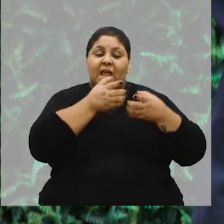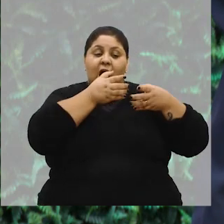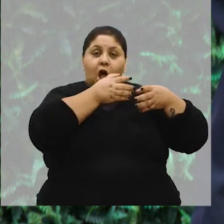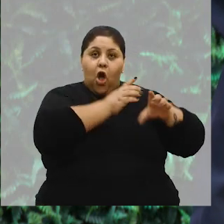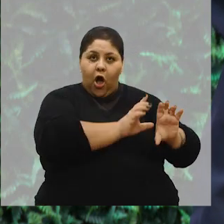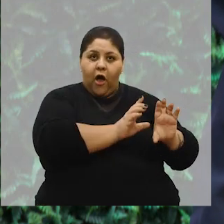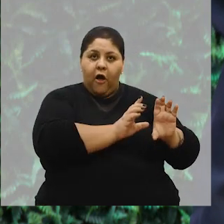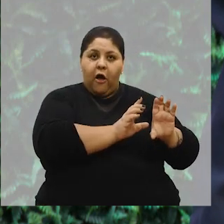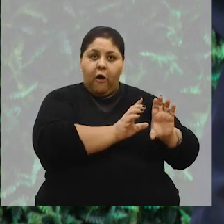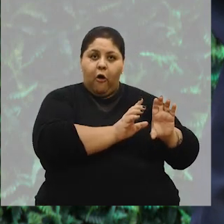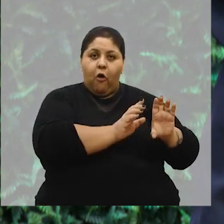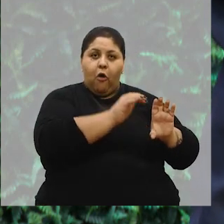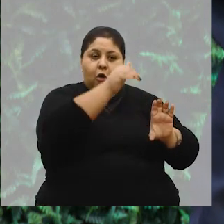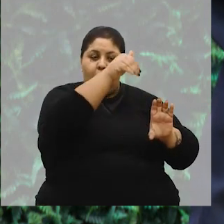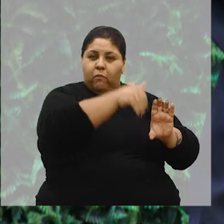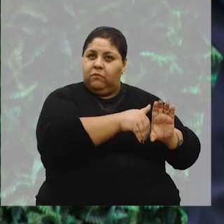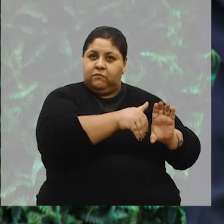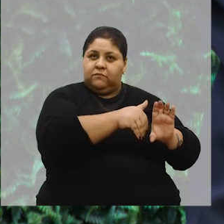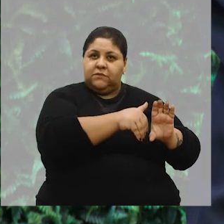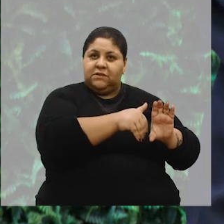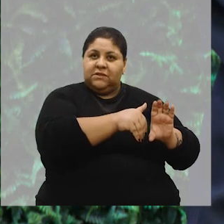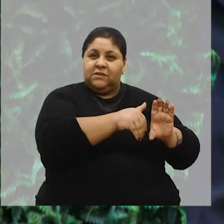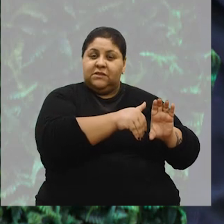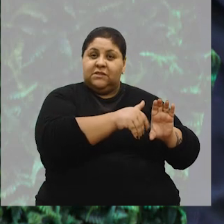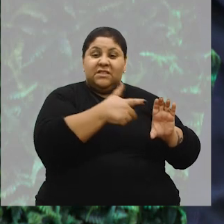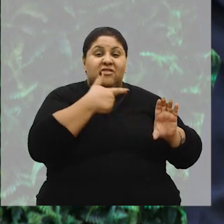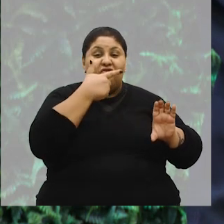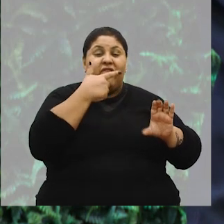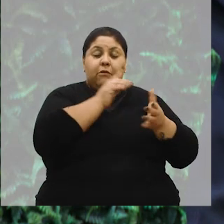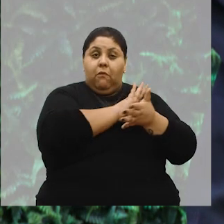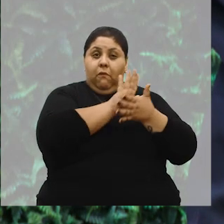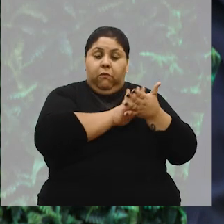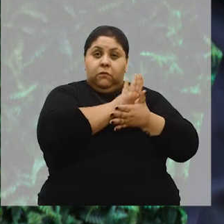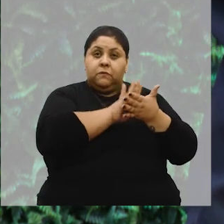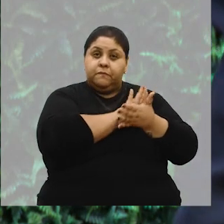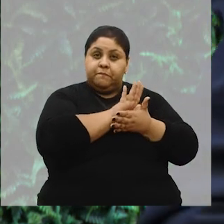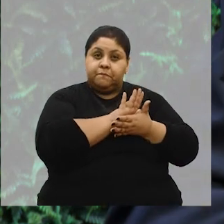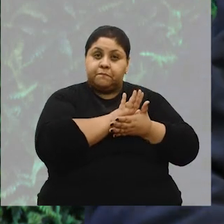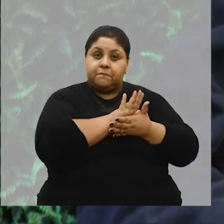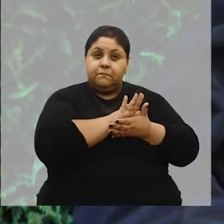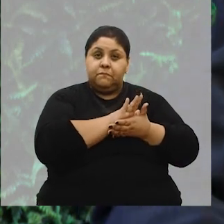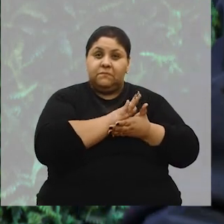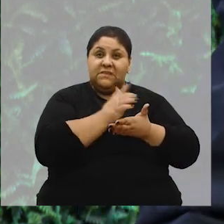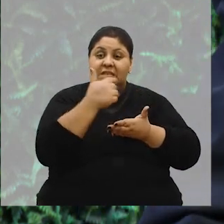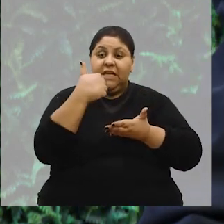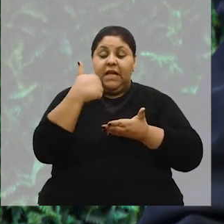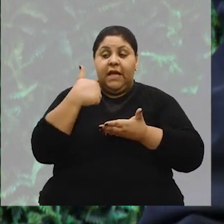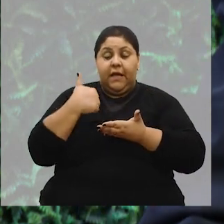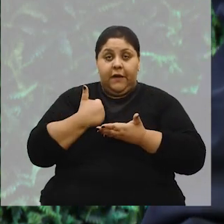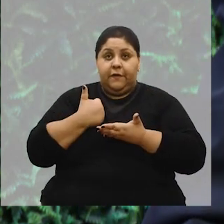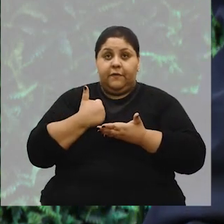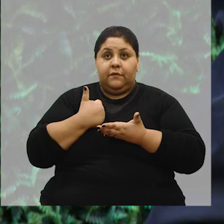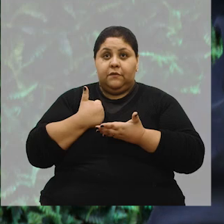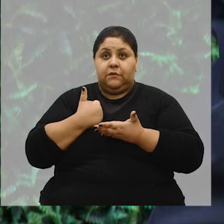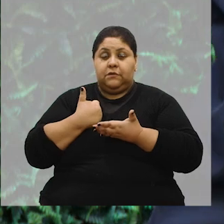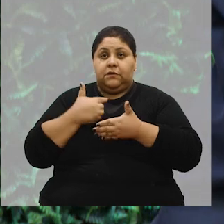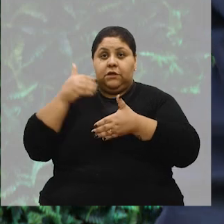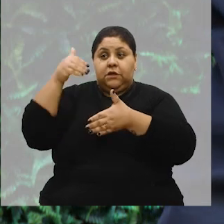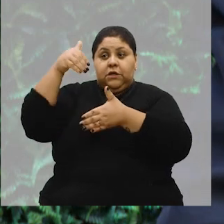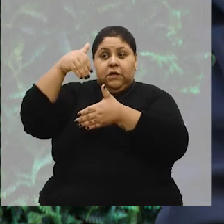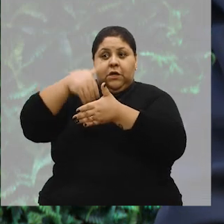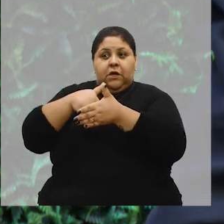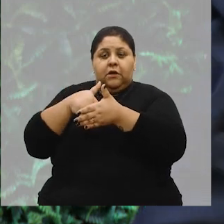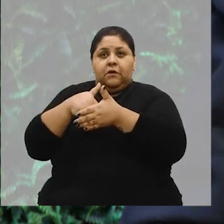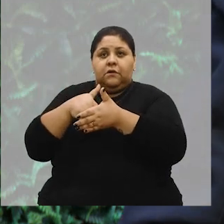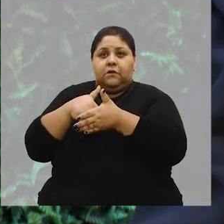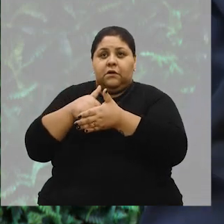oposição eleitora praticamente não se manifestava. E a situação eleitora achava que